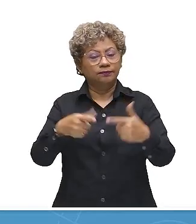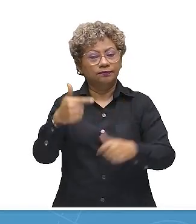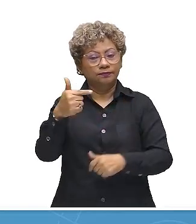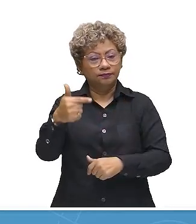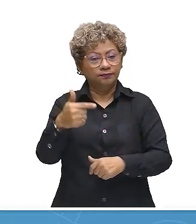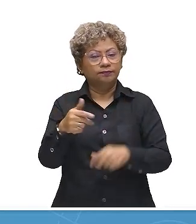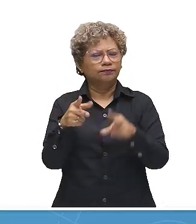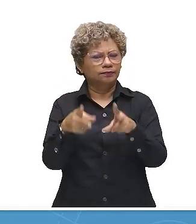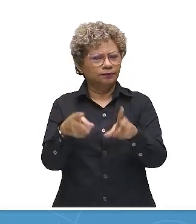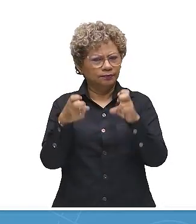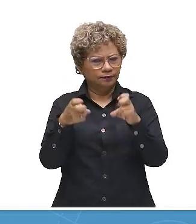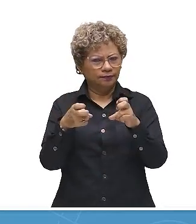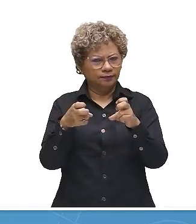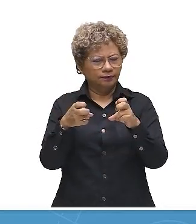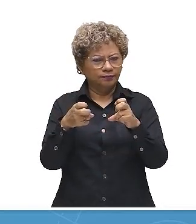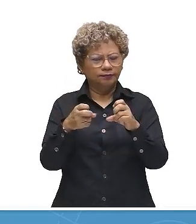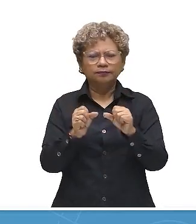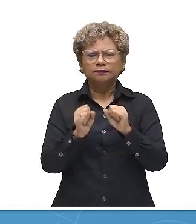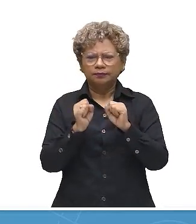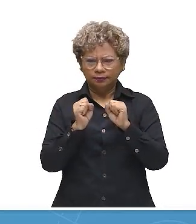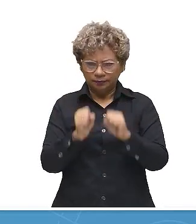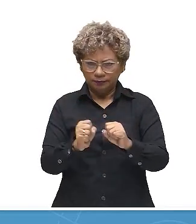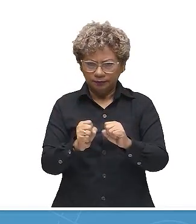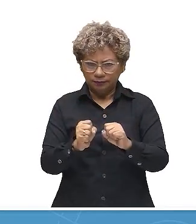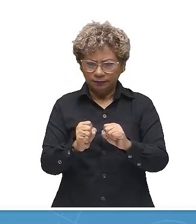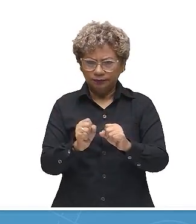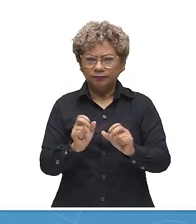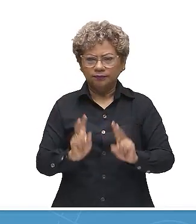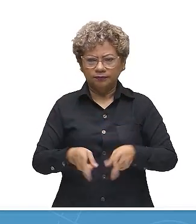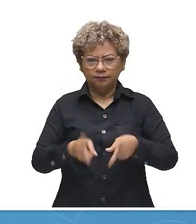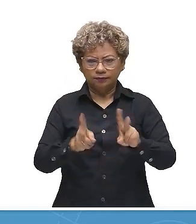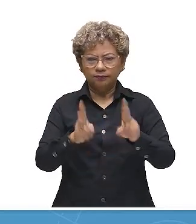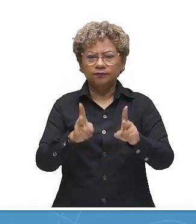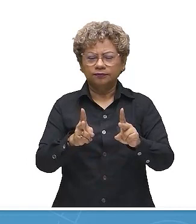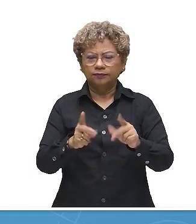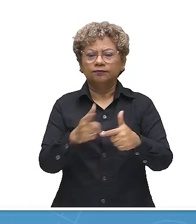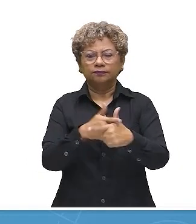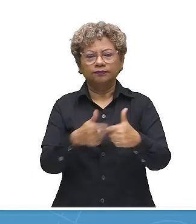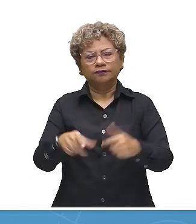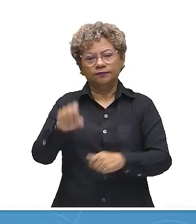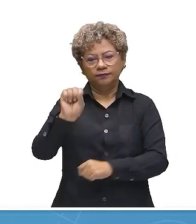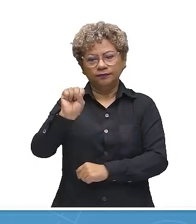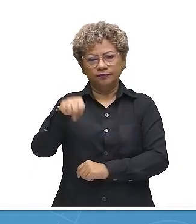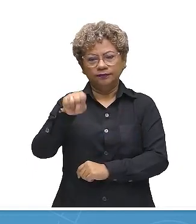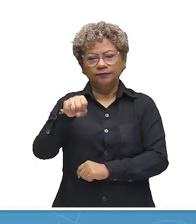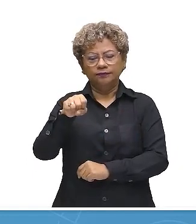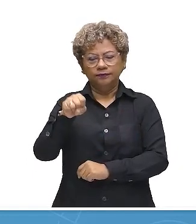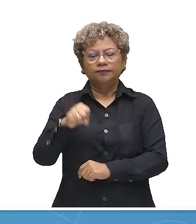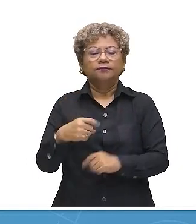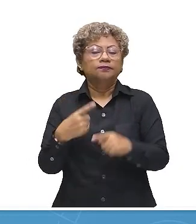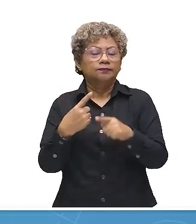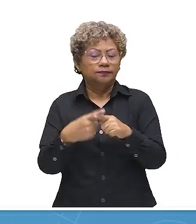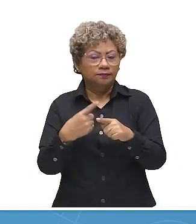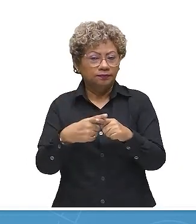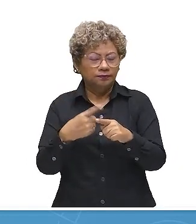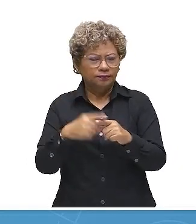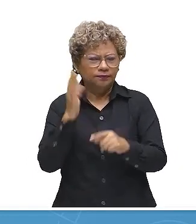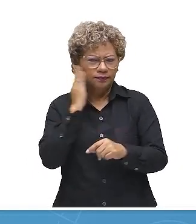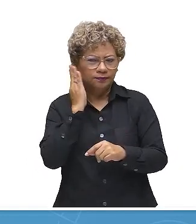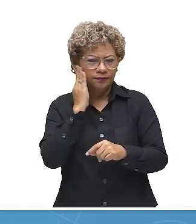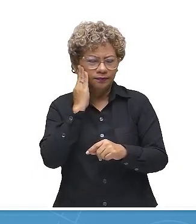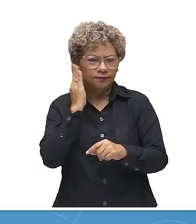Mas eu ainda posso simplificar essa fração aqui, ó, 4 sobre 8. Por que eu sei que eu ainda